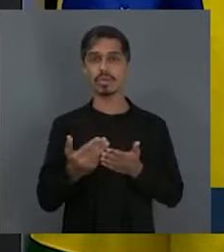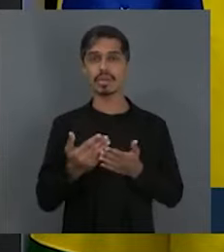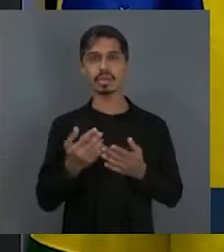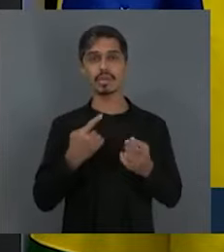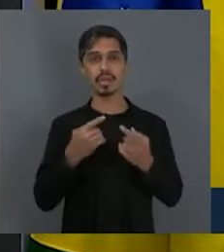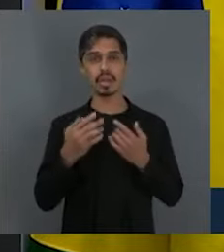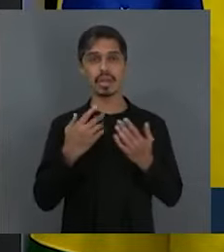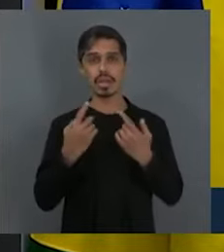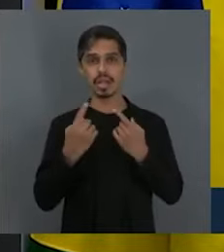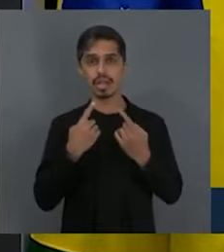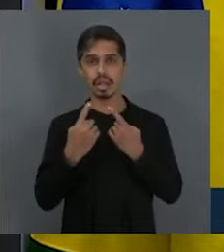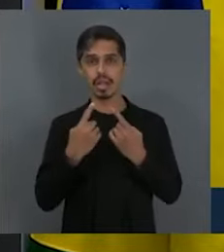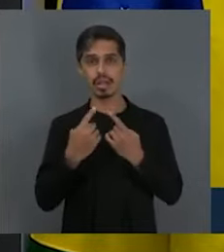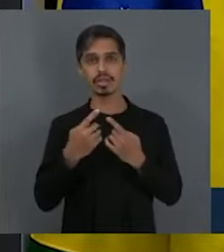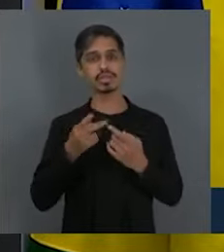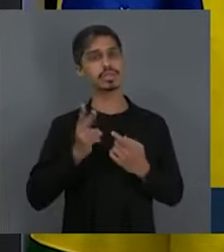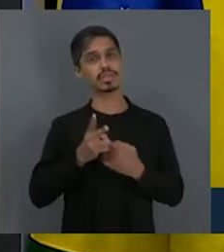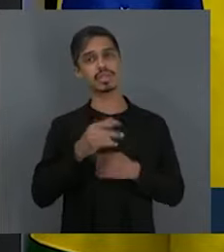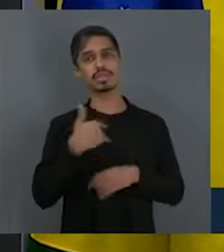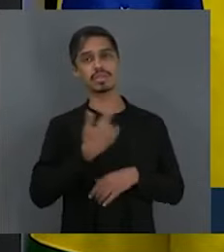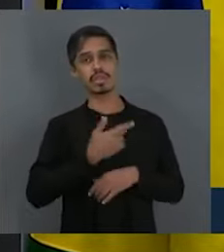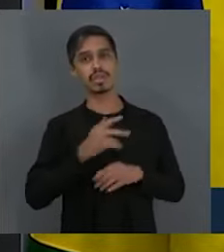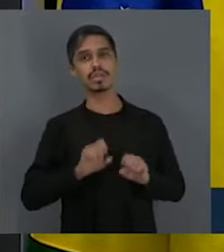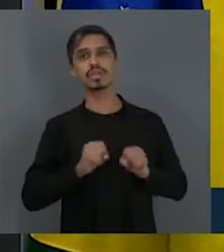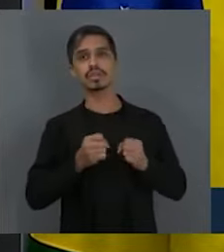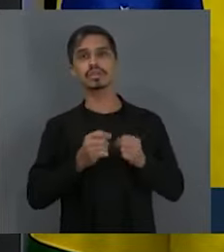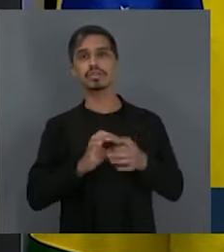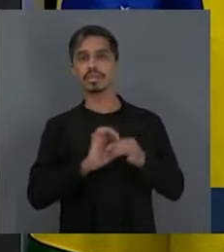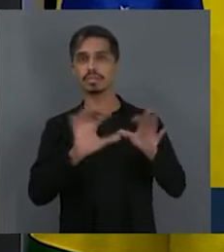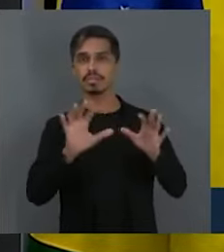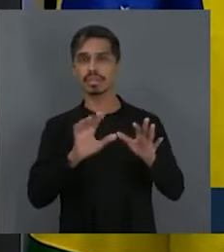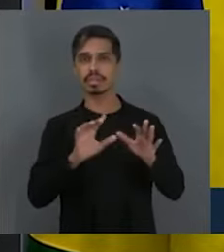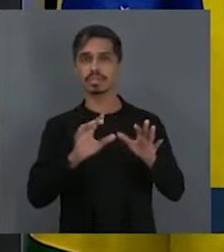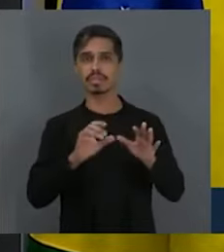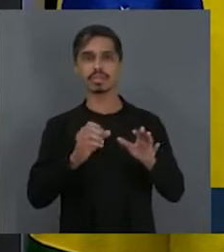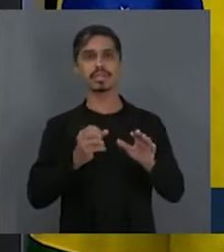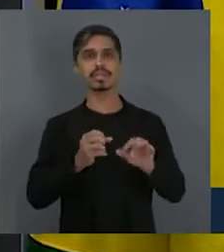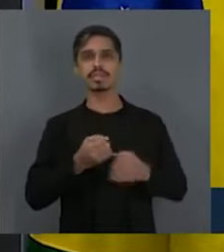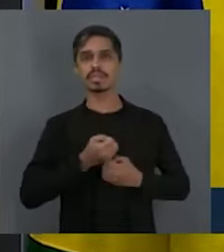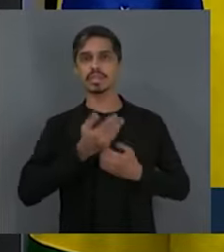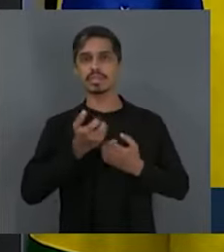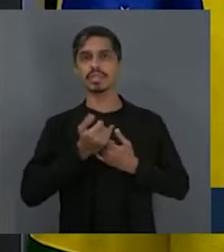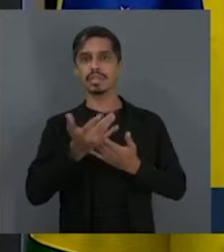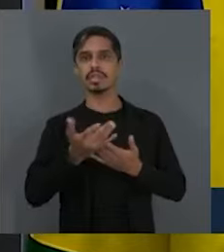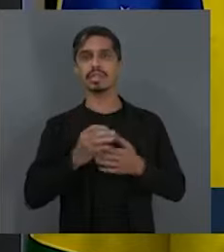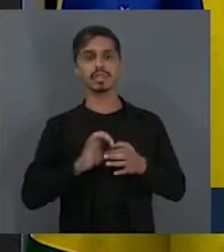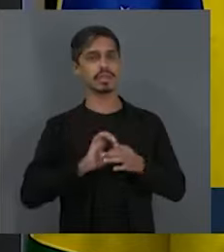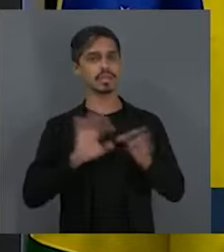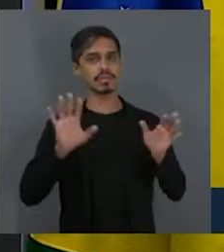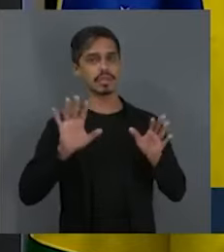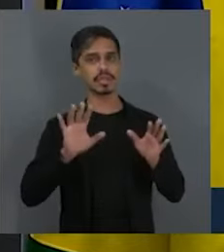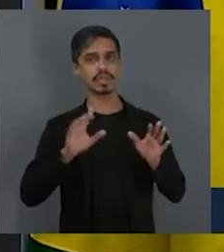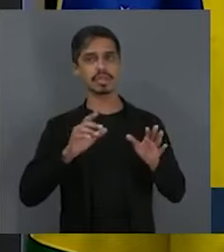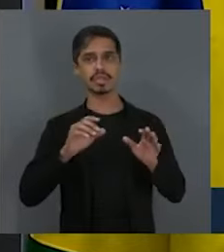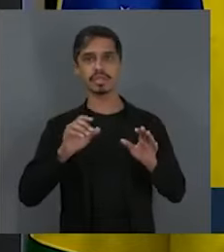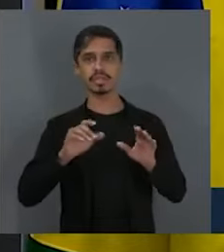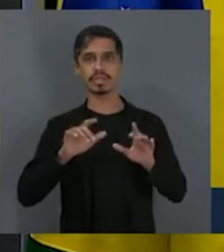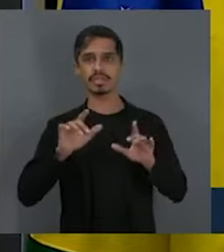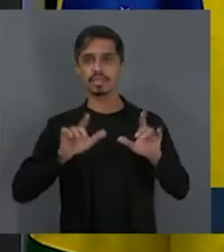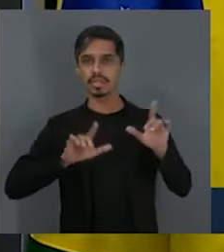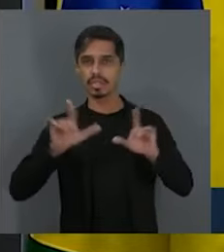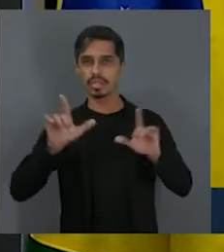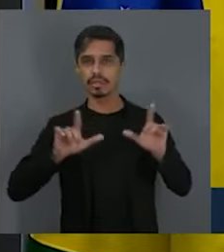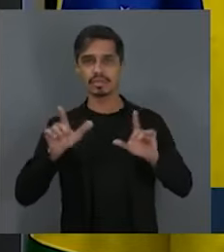movimentação e sempre lutamos pela Liberdade pela liberdade de expressão pela Liberdade da